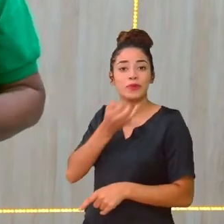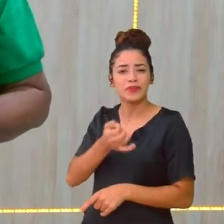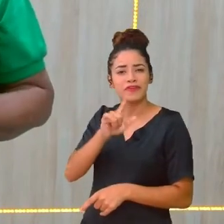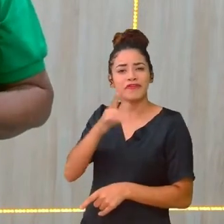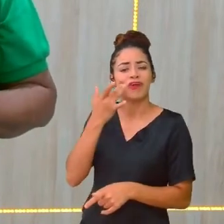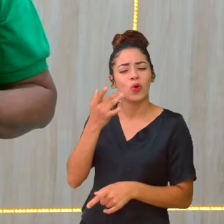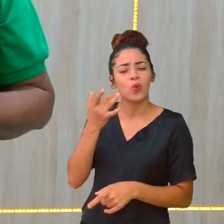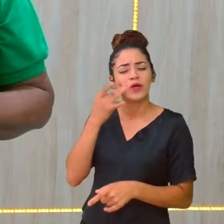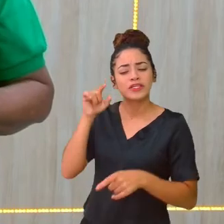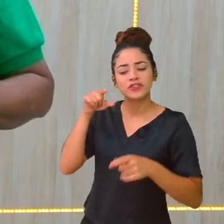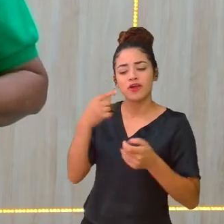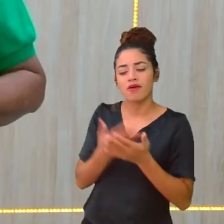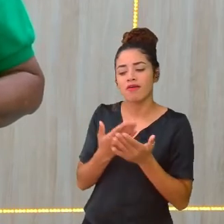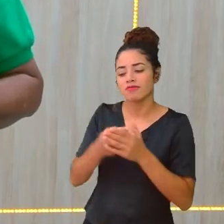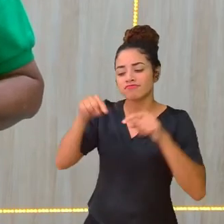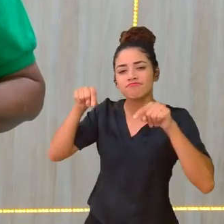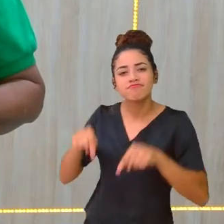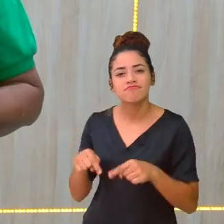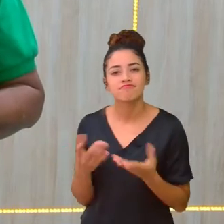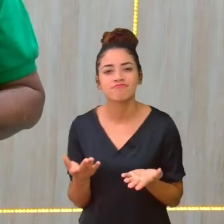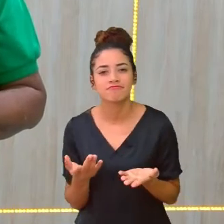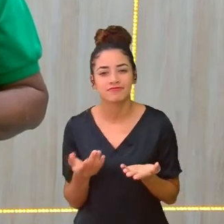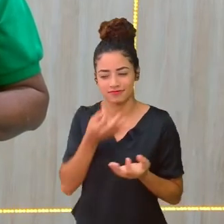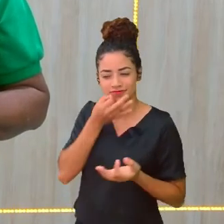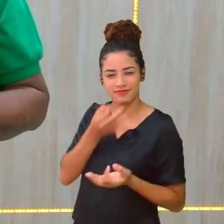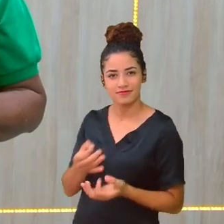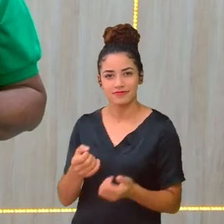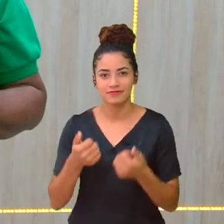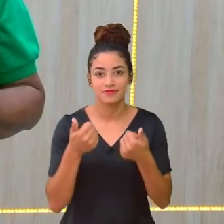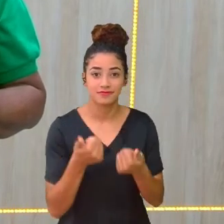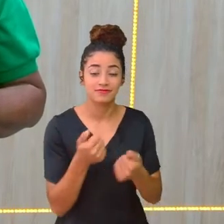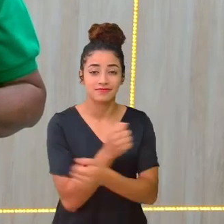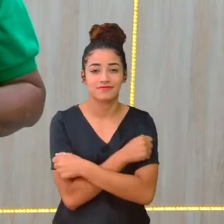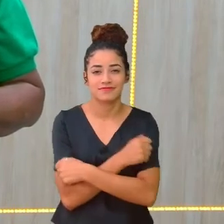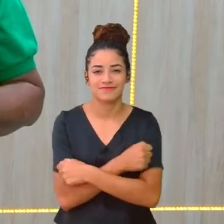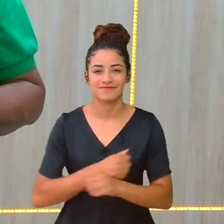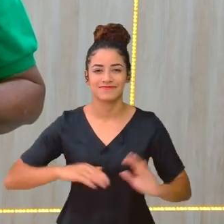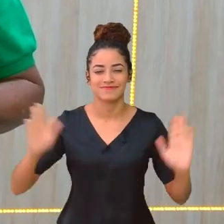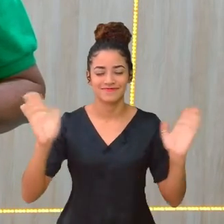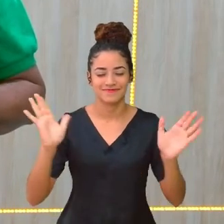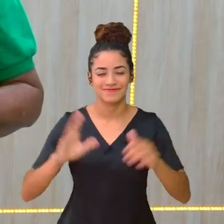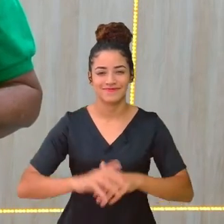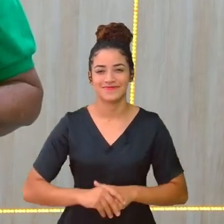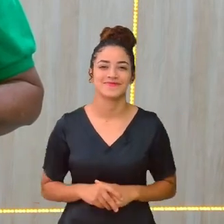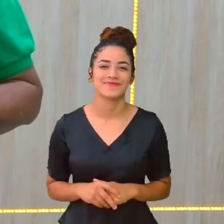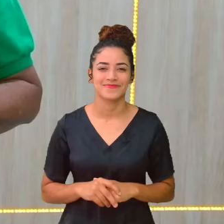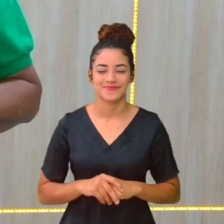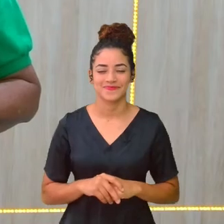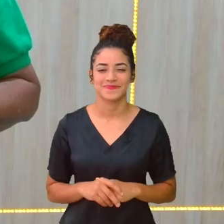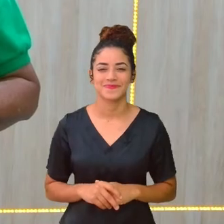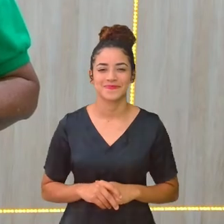acharam dessa aula sobre figuras, tá bom? Um abraço grande. Tchau, tchau.